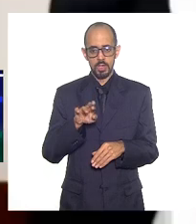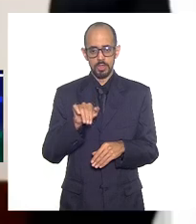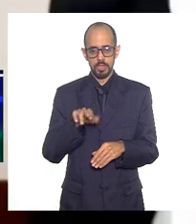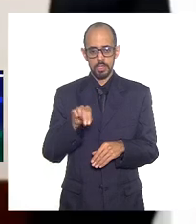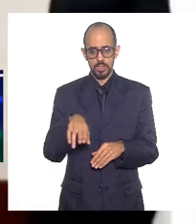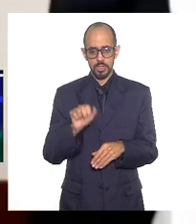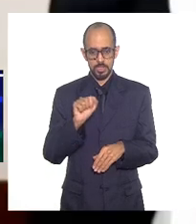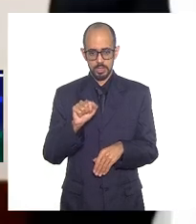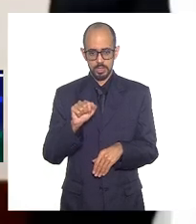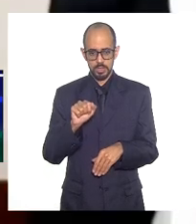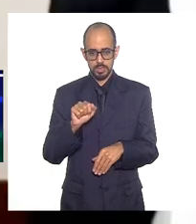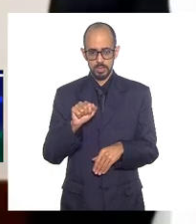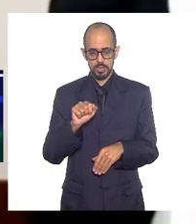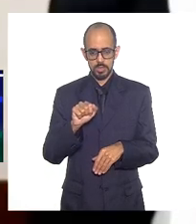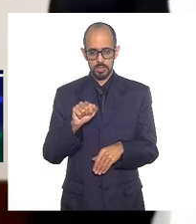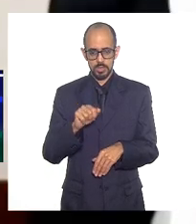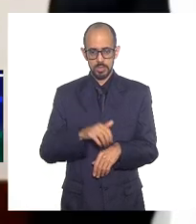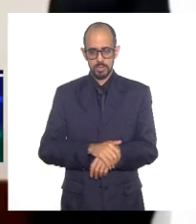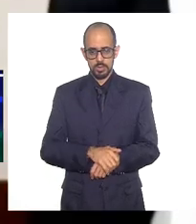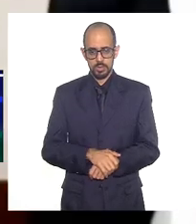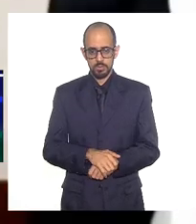deputada. Adriana Baltazar,